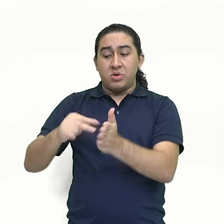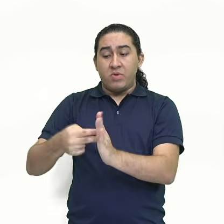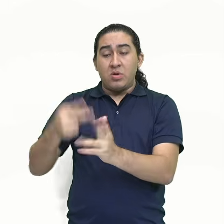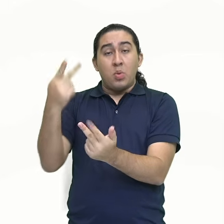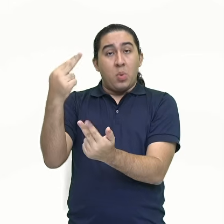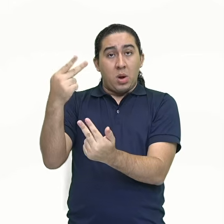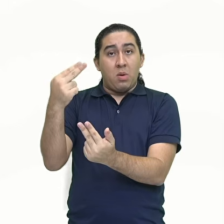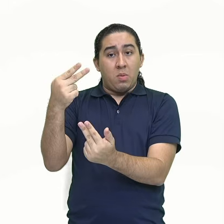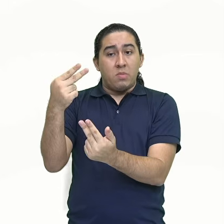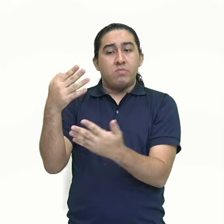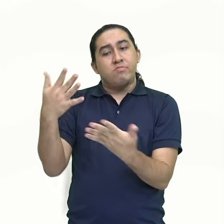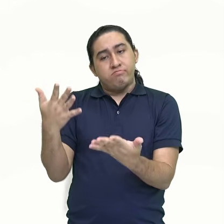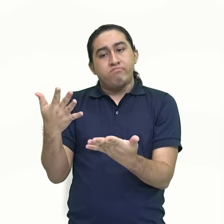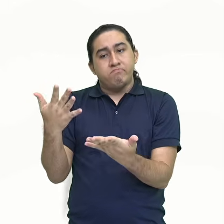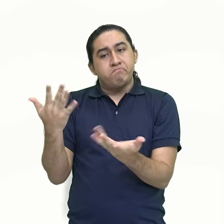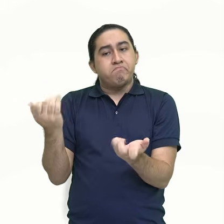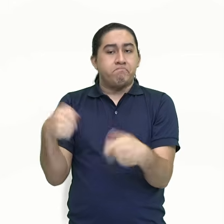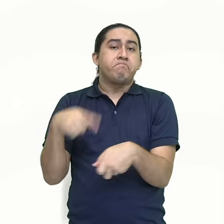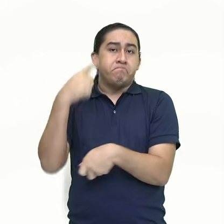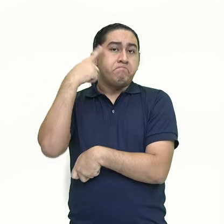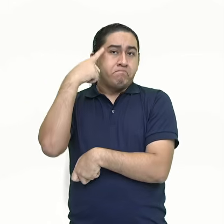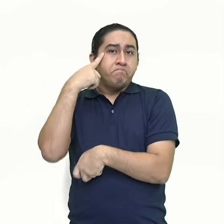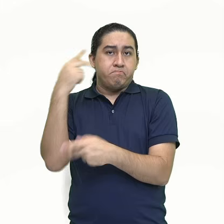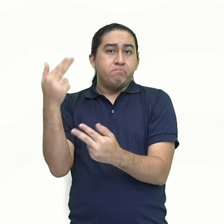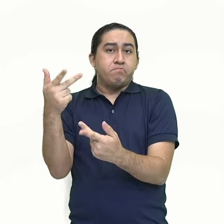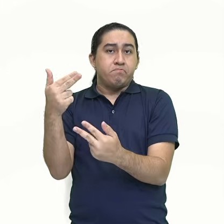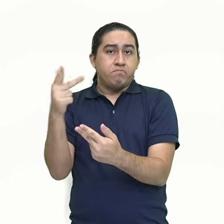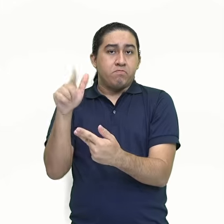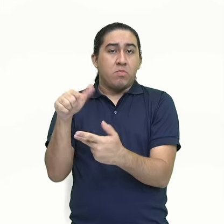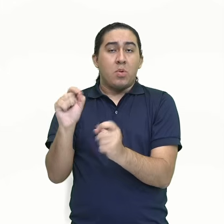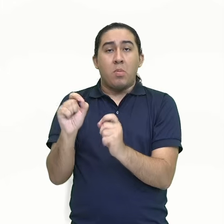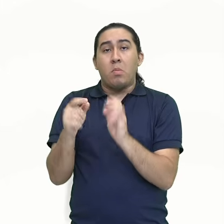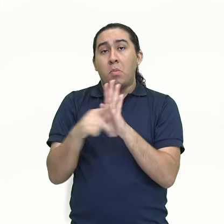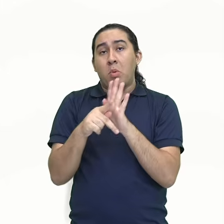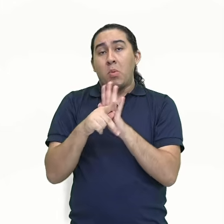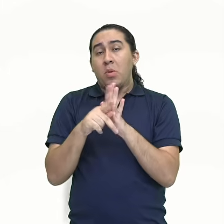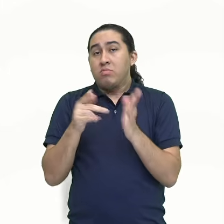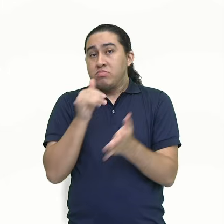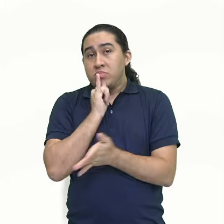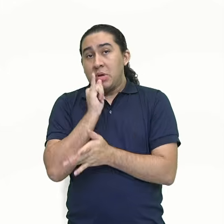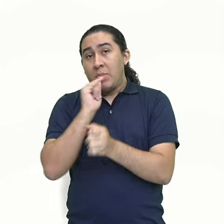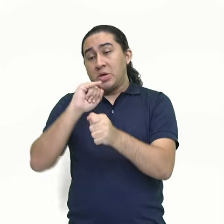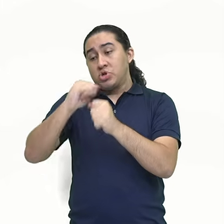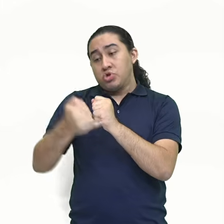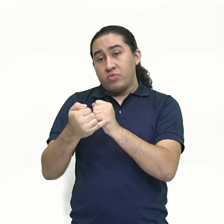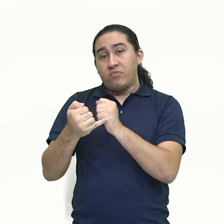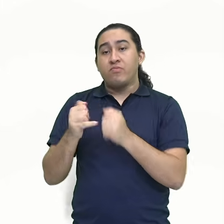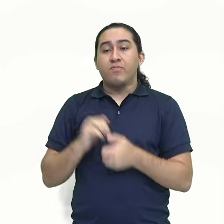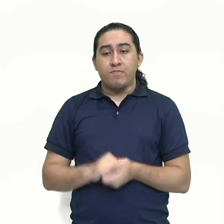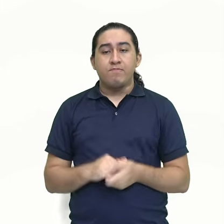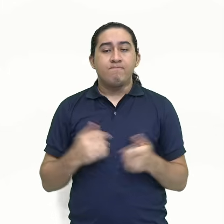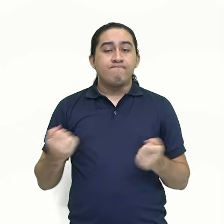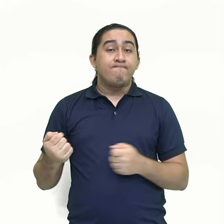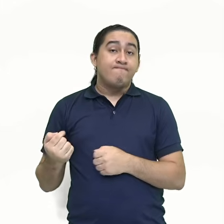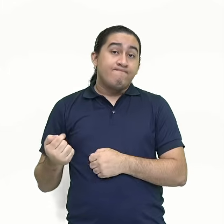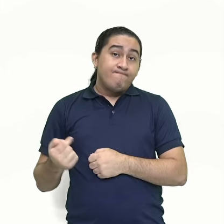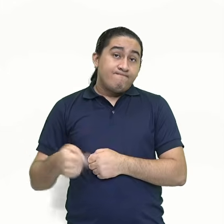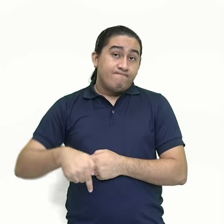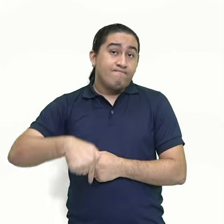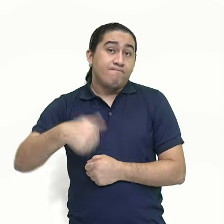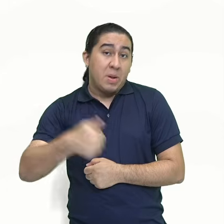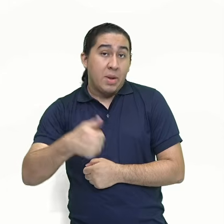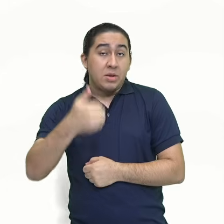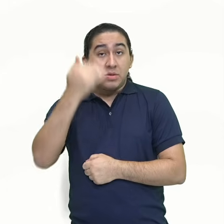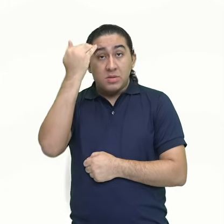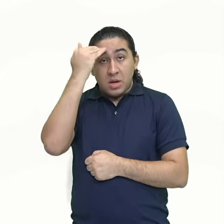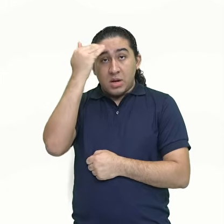dure vai ter o mesmo papel do adjetivo, tá? Primeiro, vocês têm que entender essa situação do